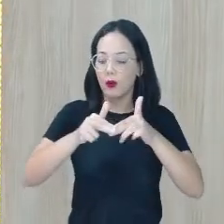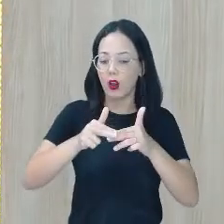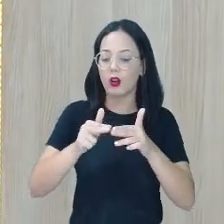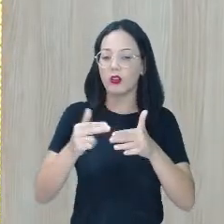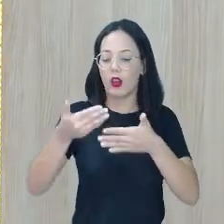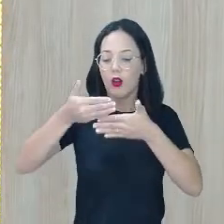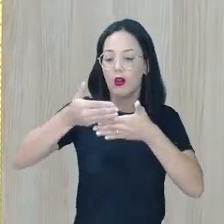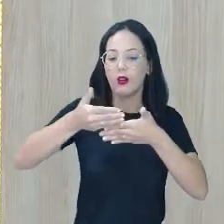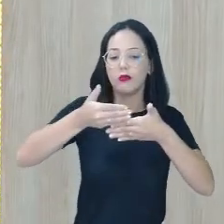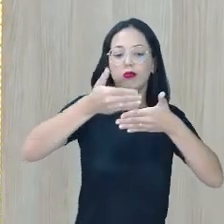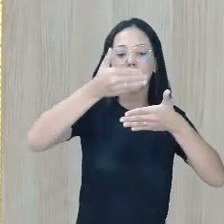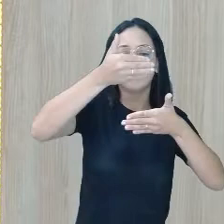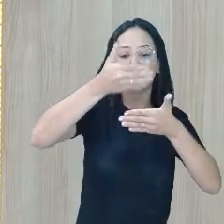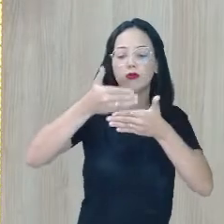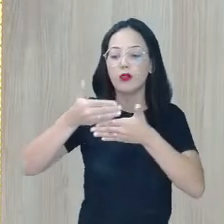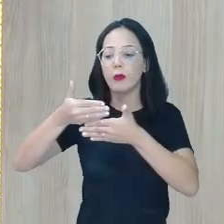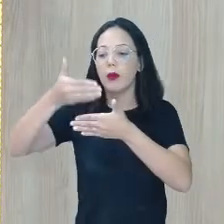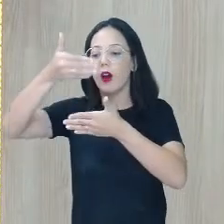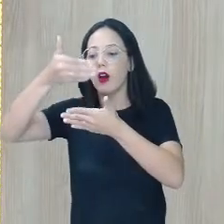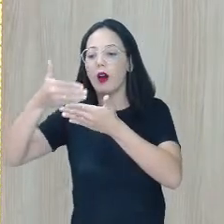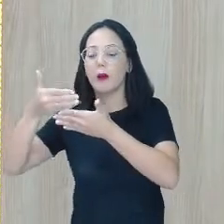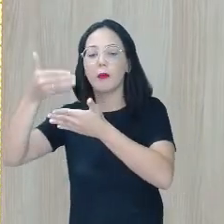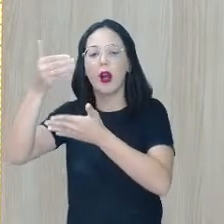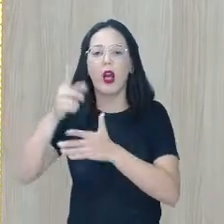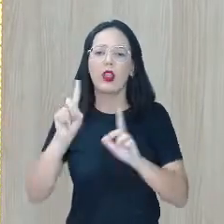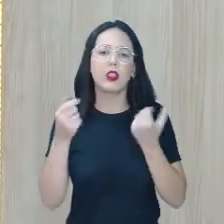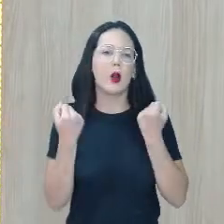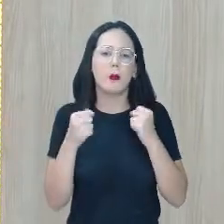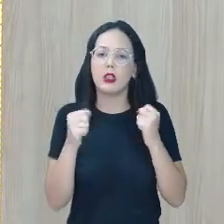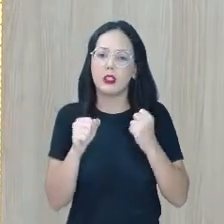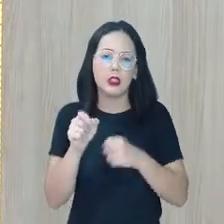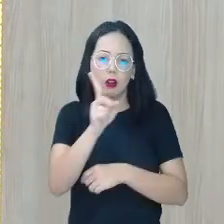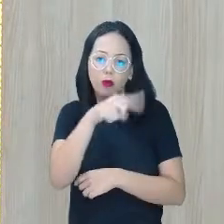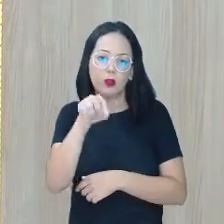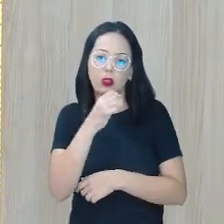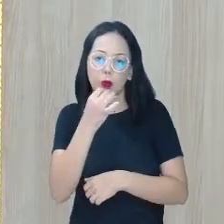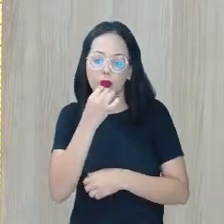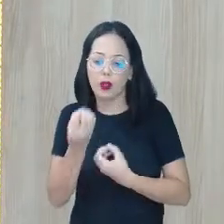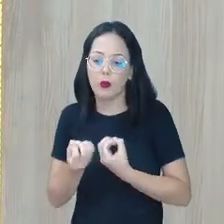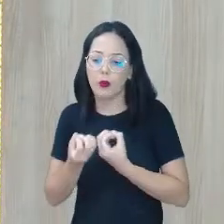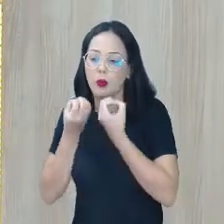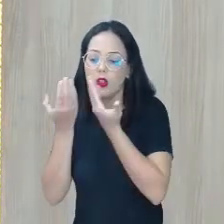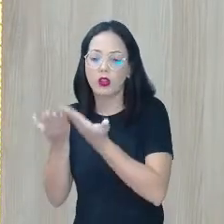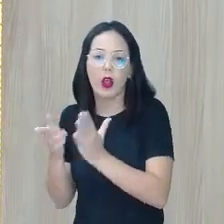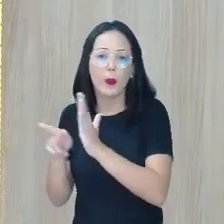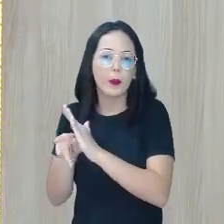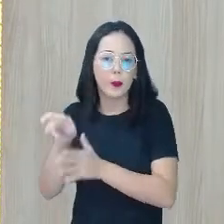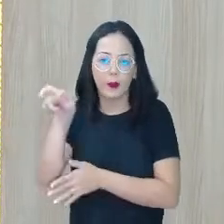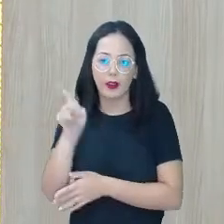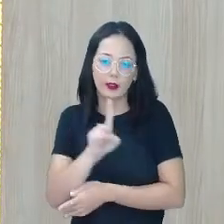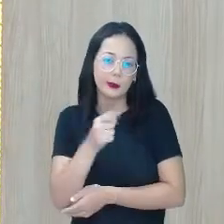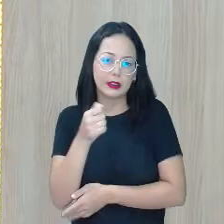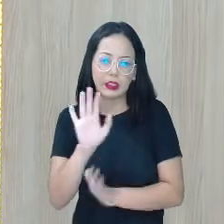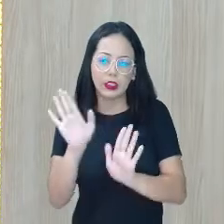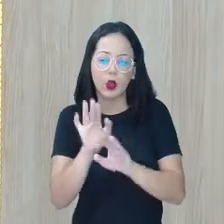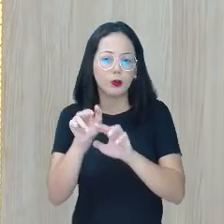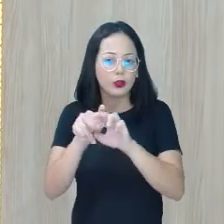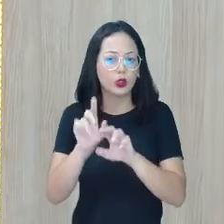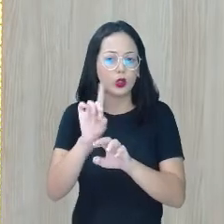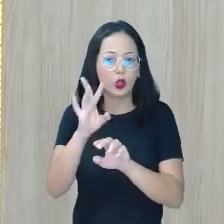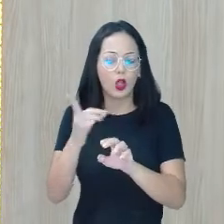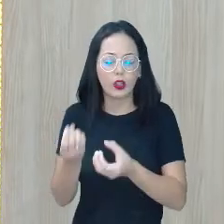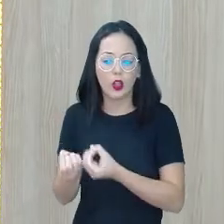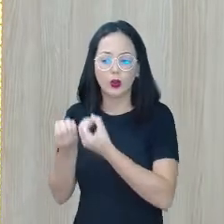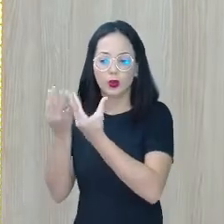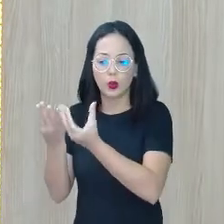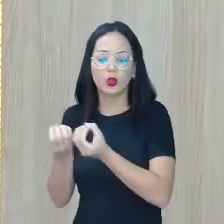muro, né, sem necessidade do caixote, não tem necessidade de você entregar um caixote desse para ele. Então, você daria 2 caixotes ali